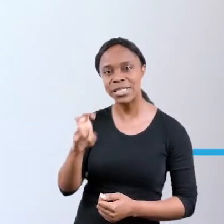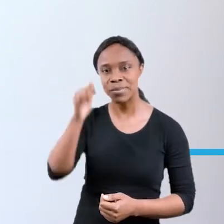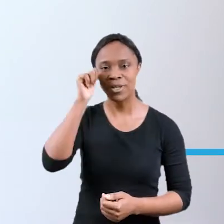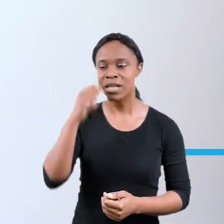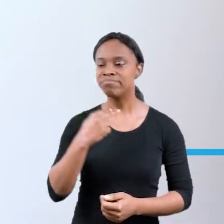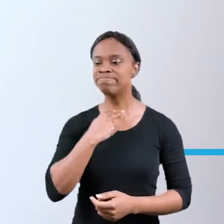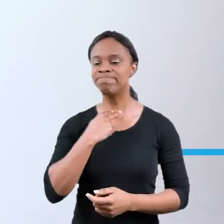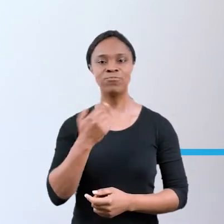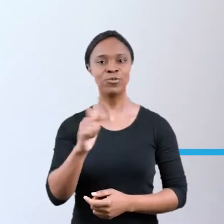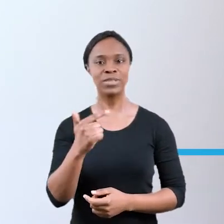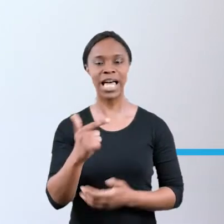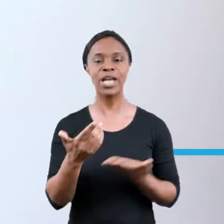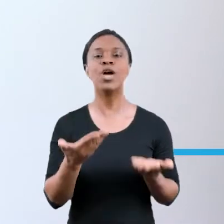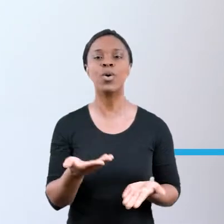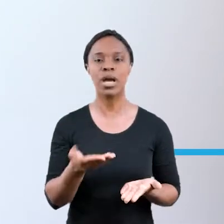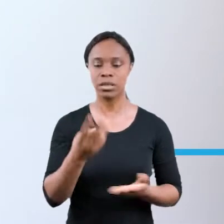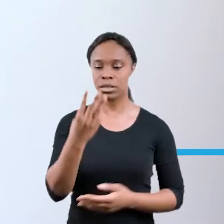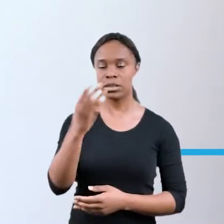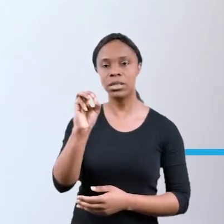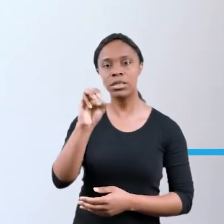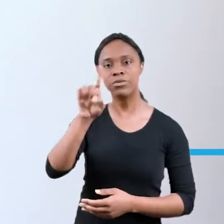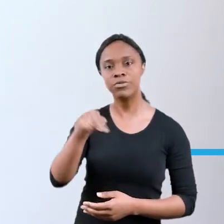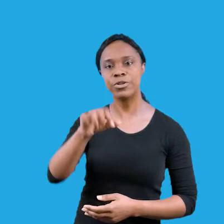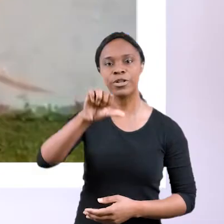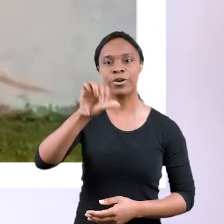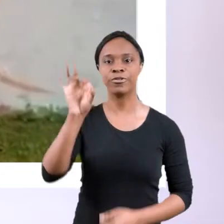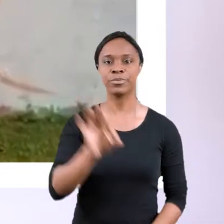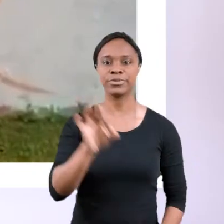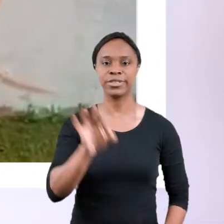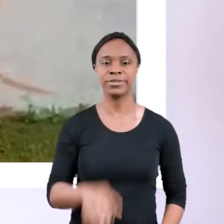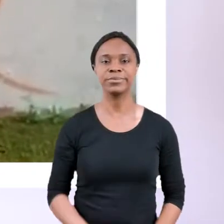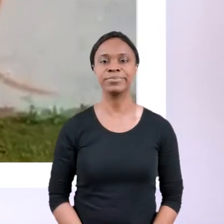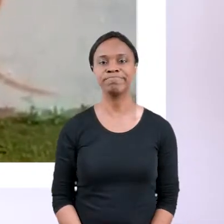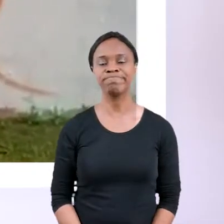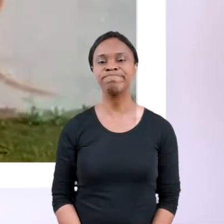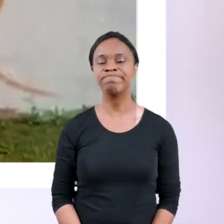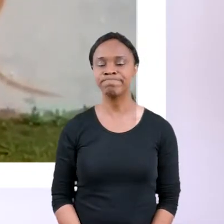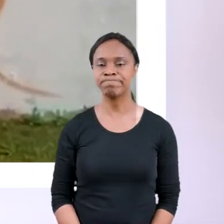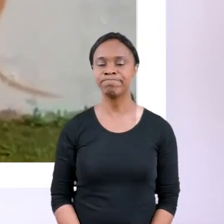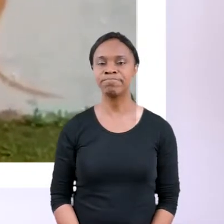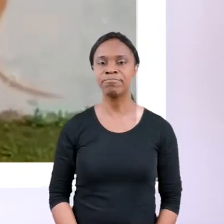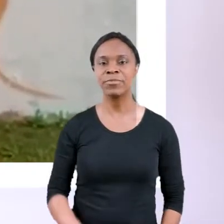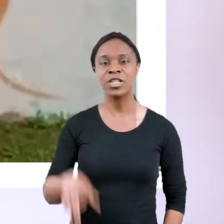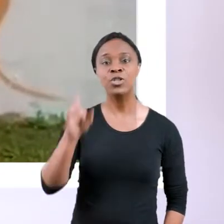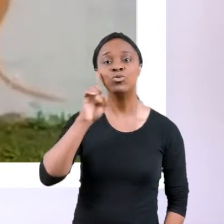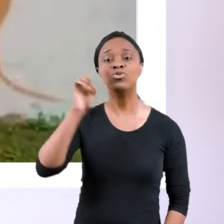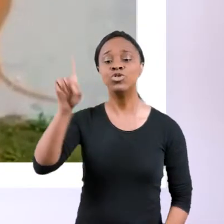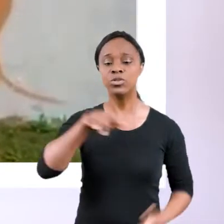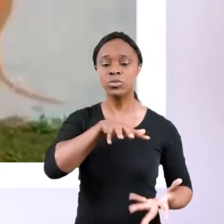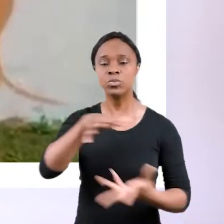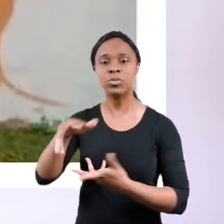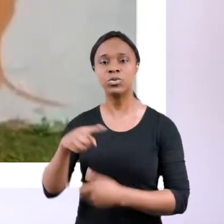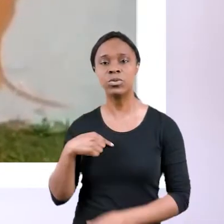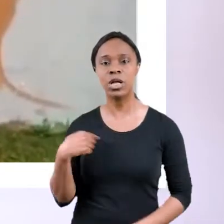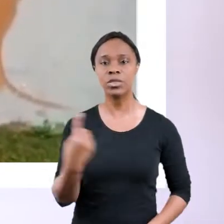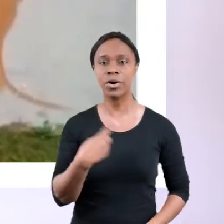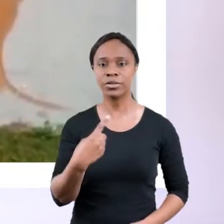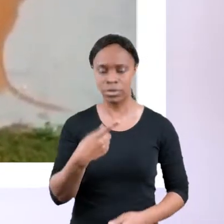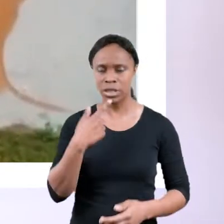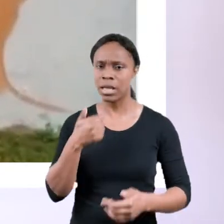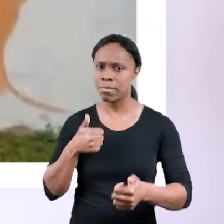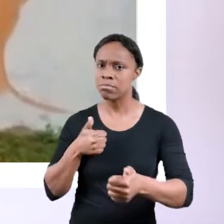entre elas chegou a 30,9%. O dia que esse mundo será nosso está